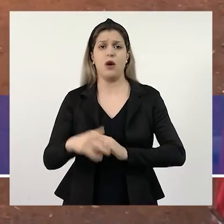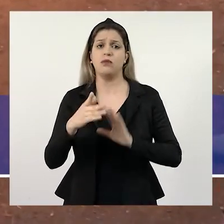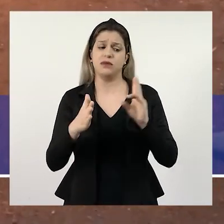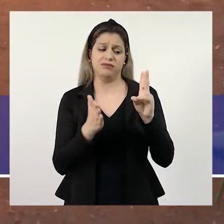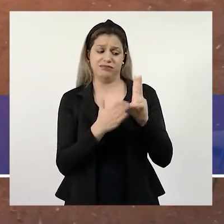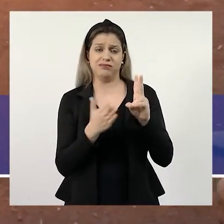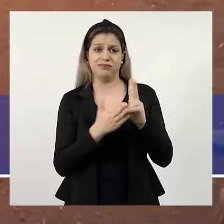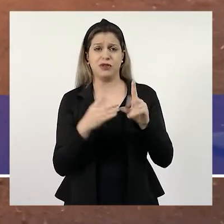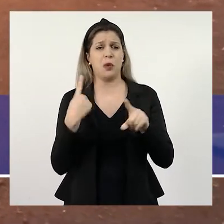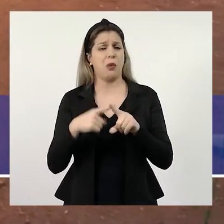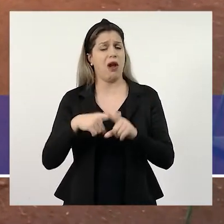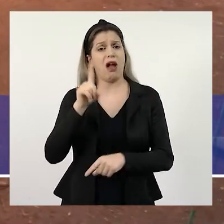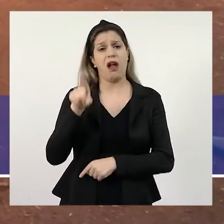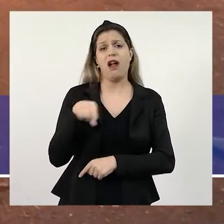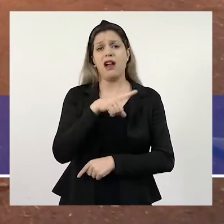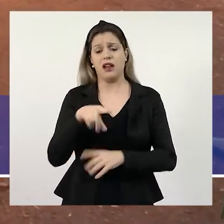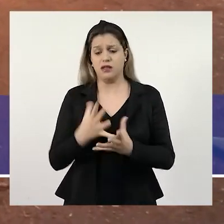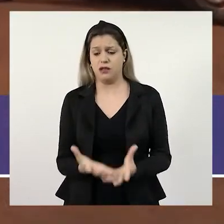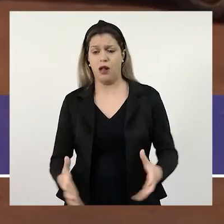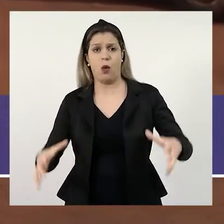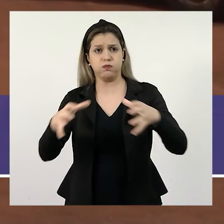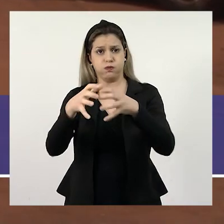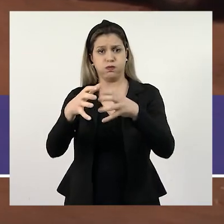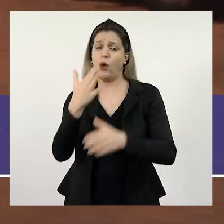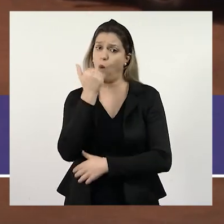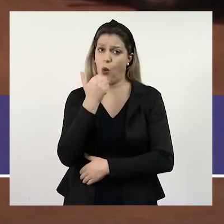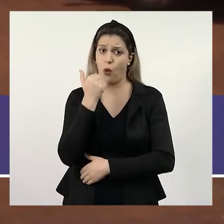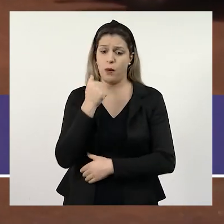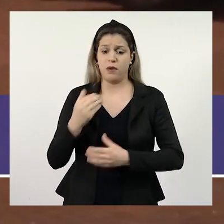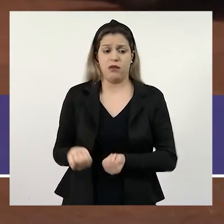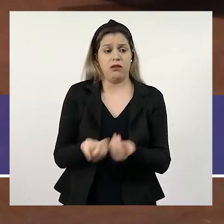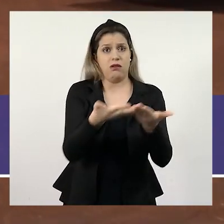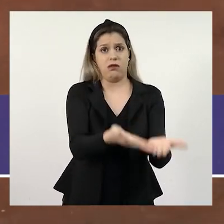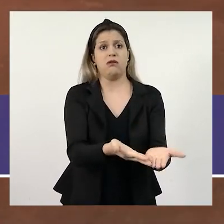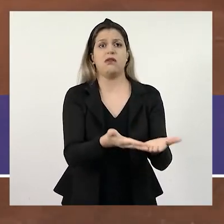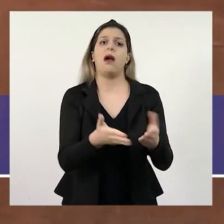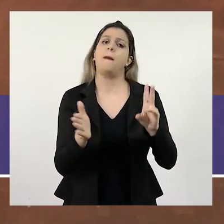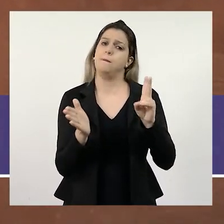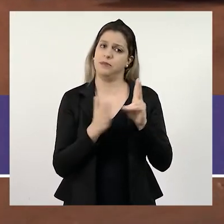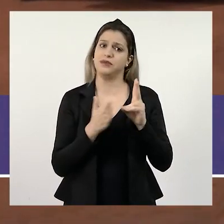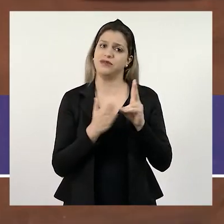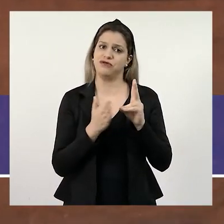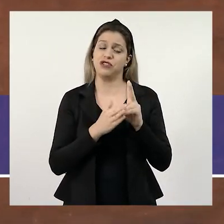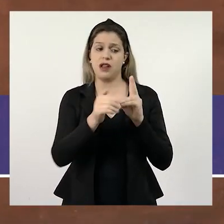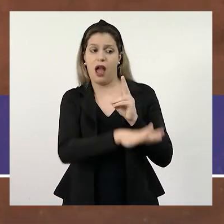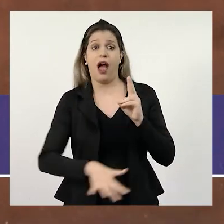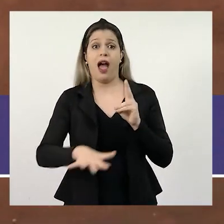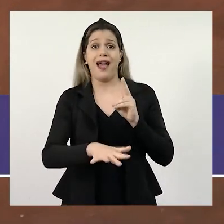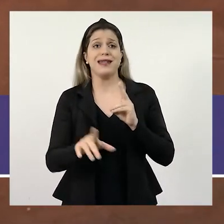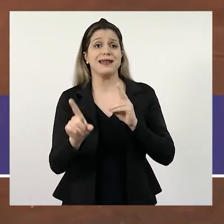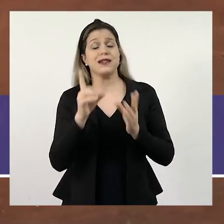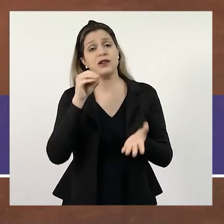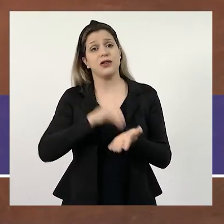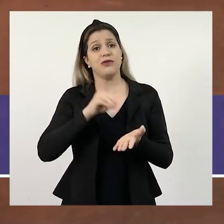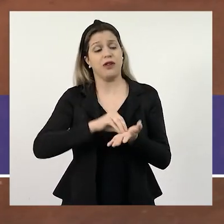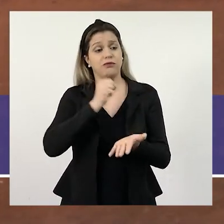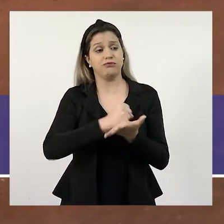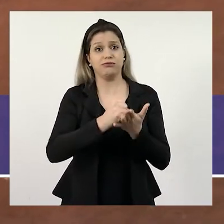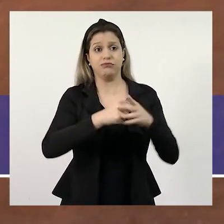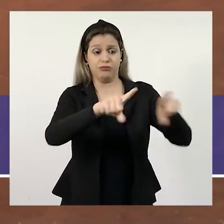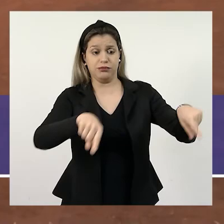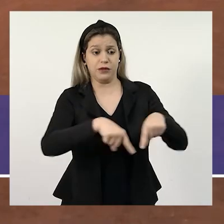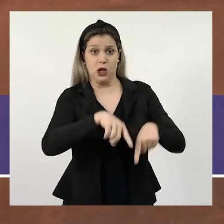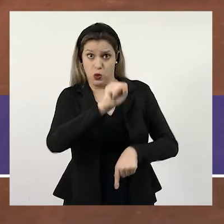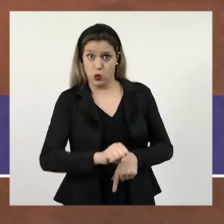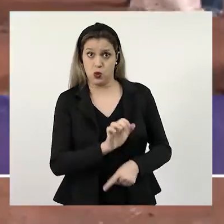a indígenas que vivem em áreas não demarcadas no sul do estado. O Ministério Público Federal, em Mato Grosso do Sul, já havia enviado